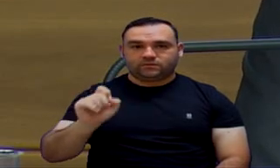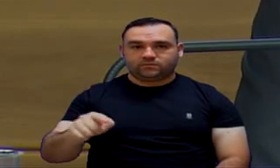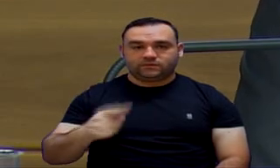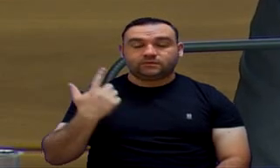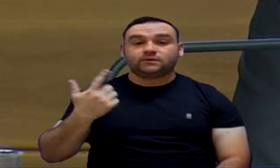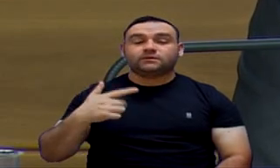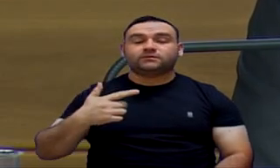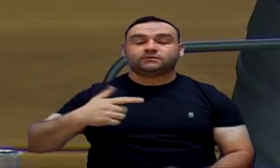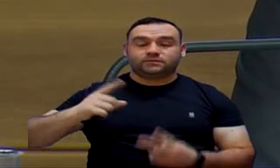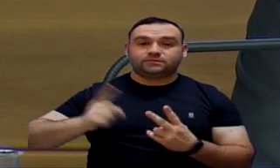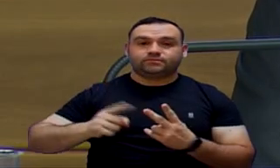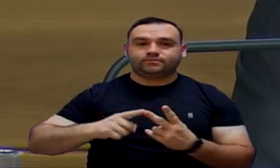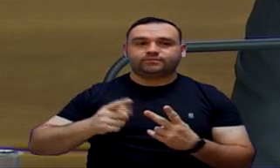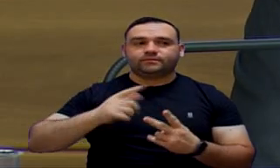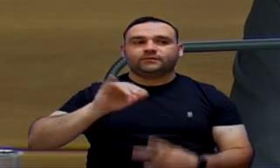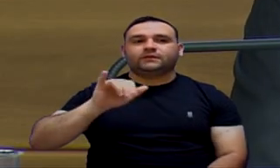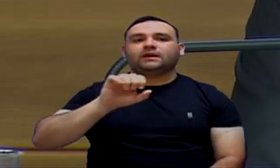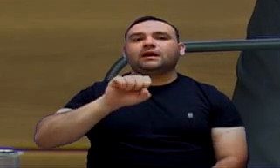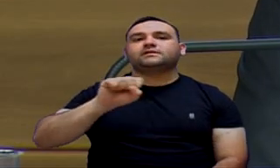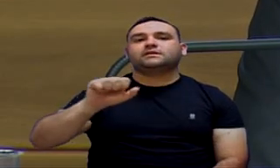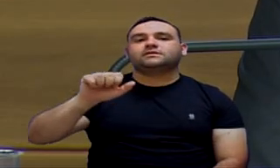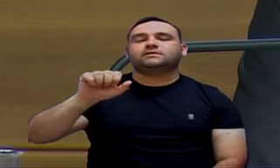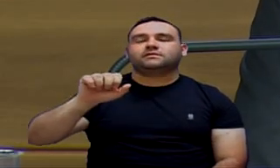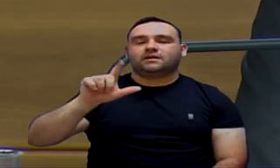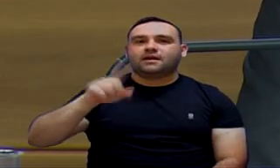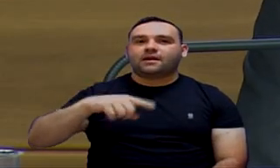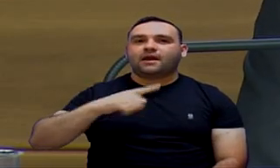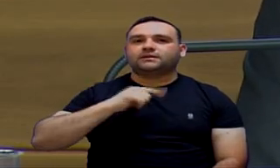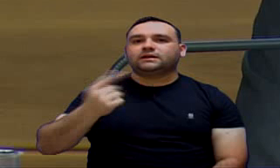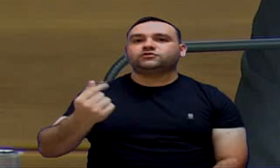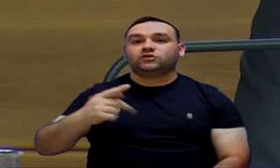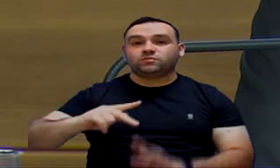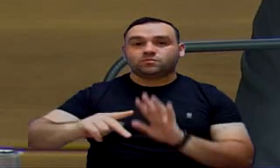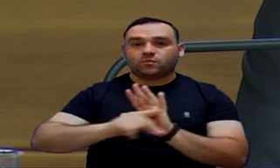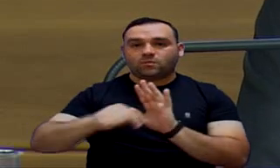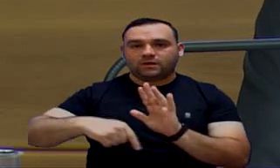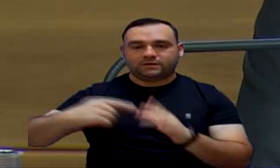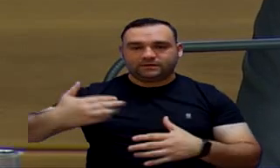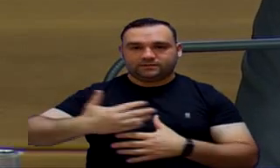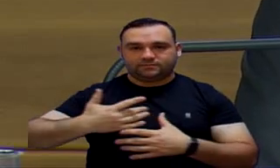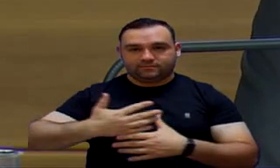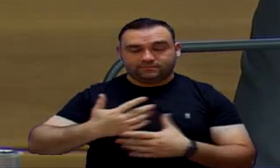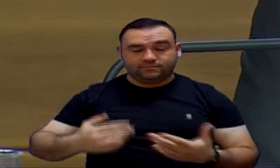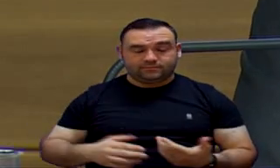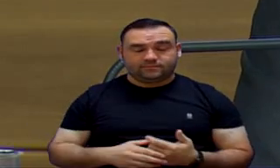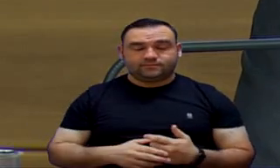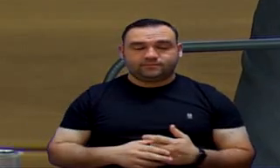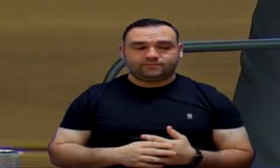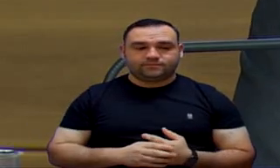em segundo lugar vem o ISS que esse é uma receita própria do município